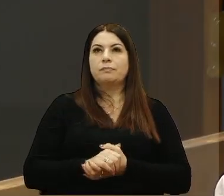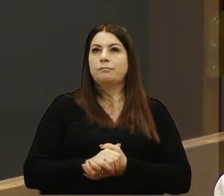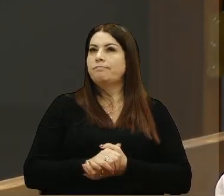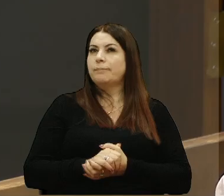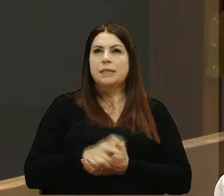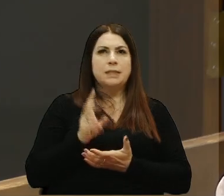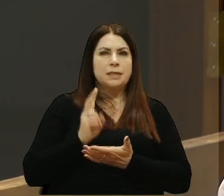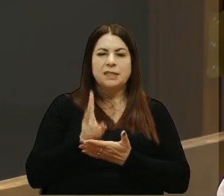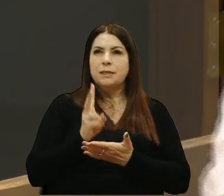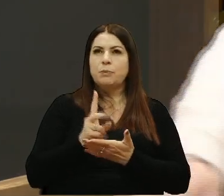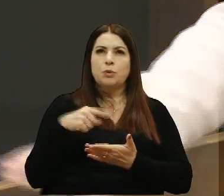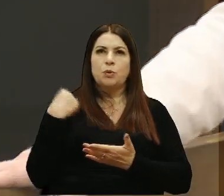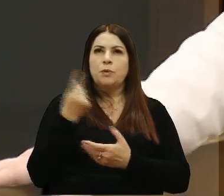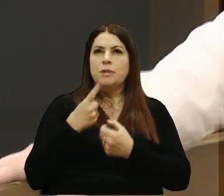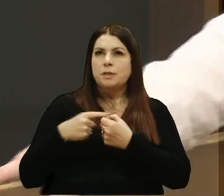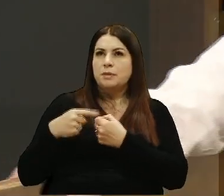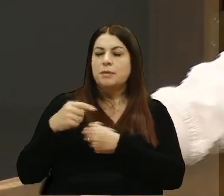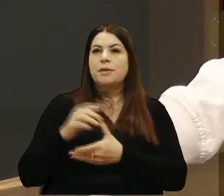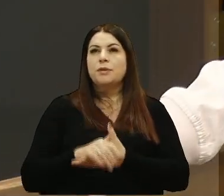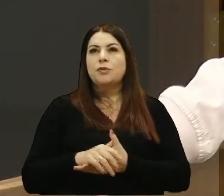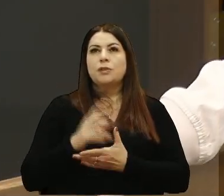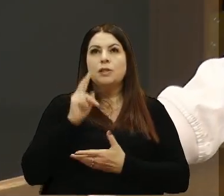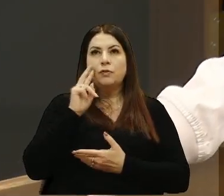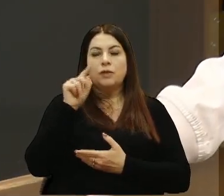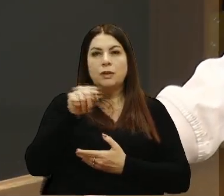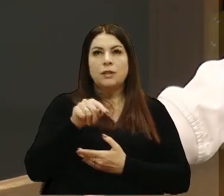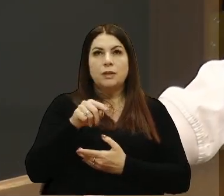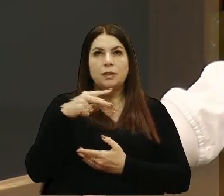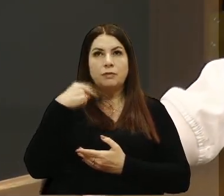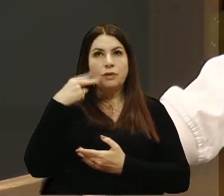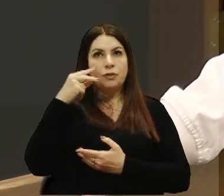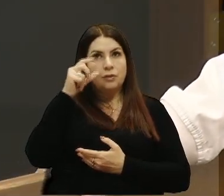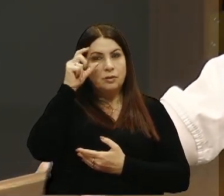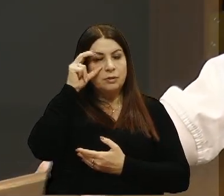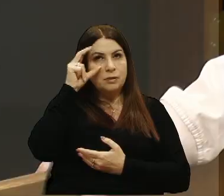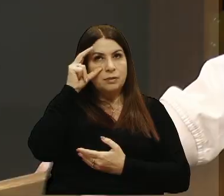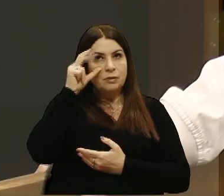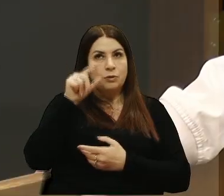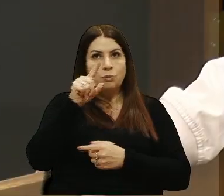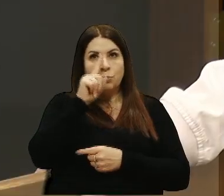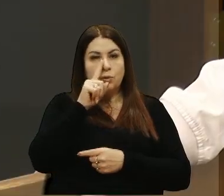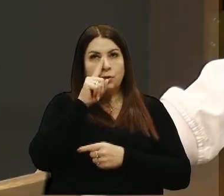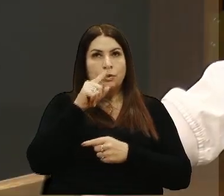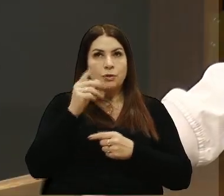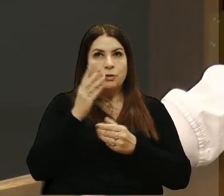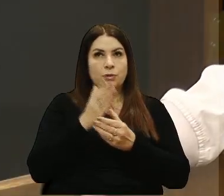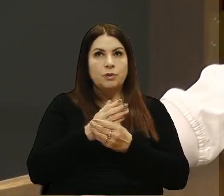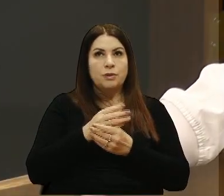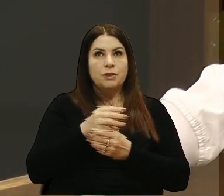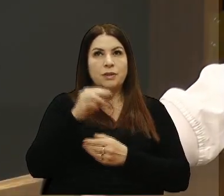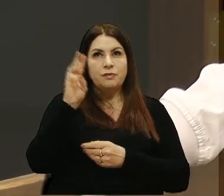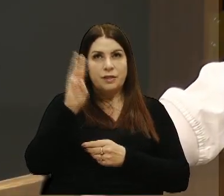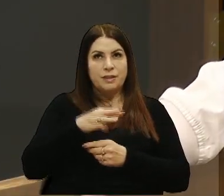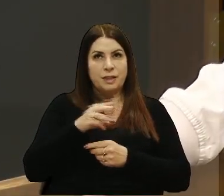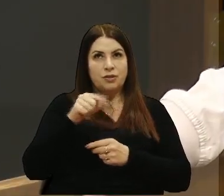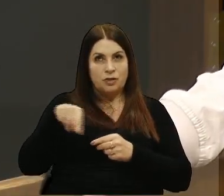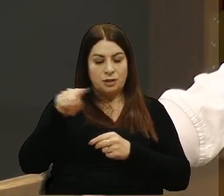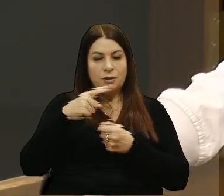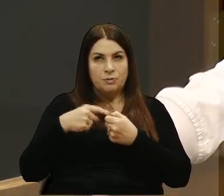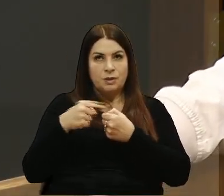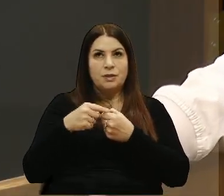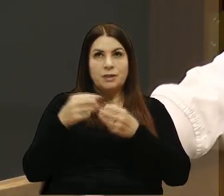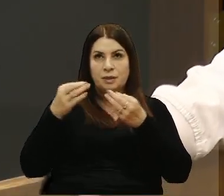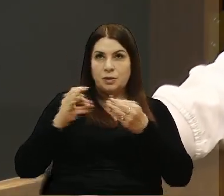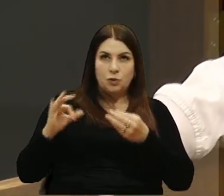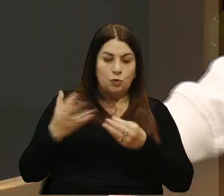ímpar à nossa cidade. Eu vim aqui, vereadora Sandra, advertir acerca dos riscos de um processo que a Visat movia em face do município. Tenho certeza